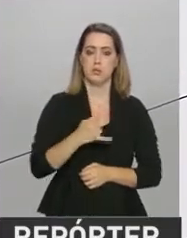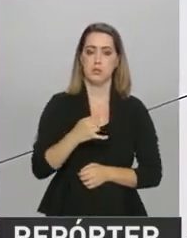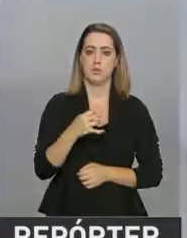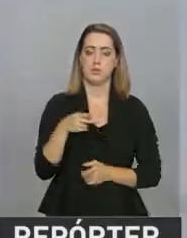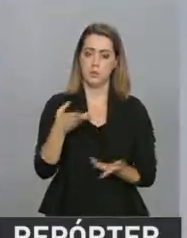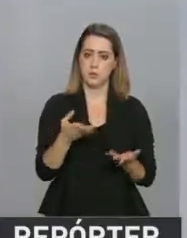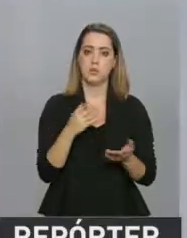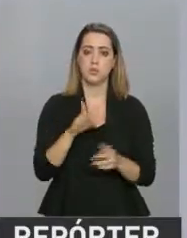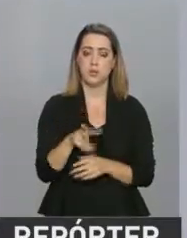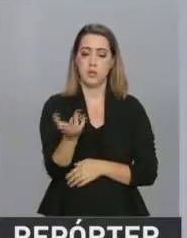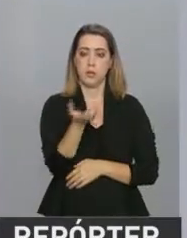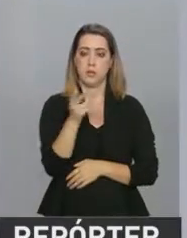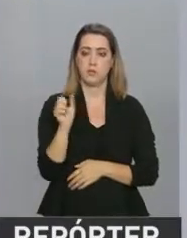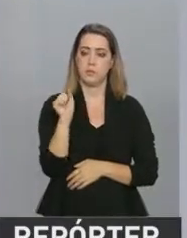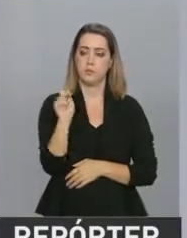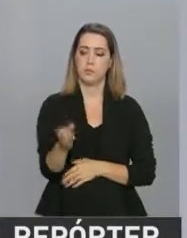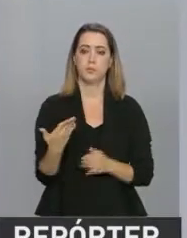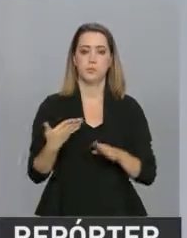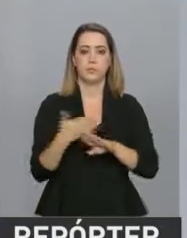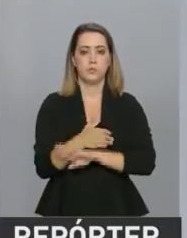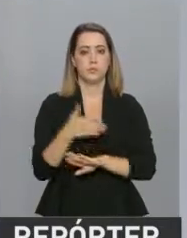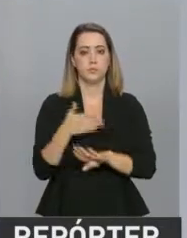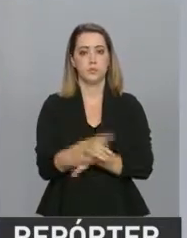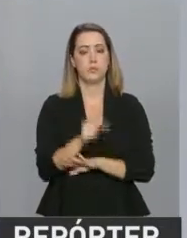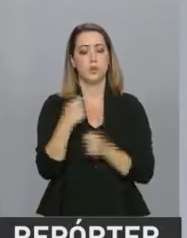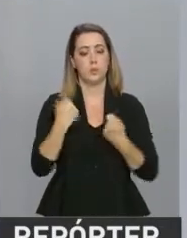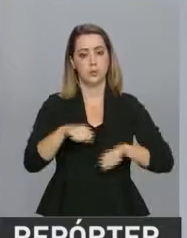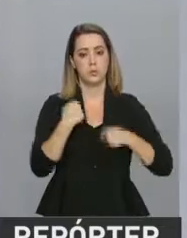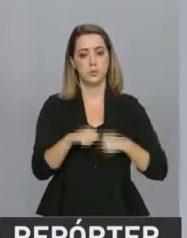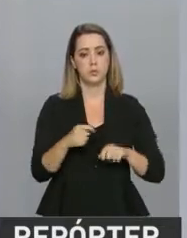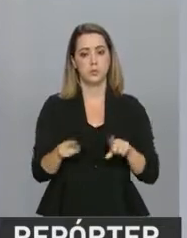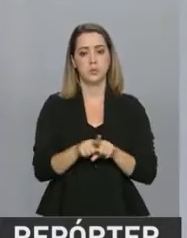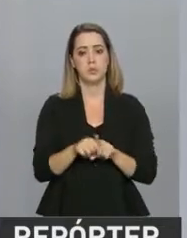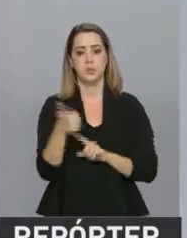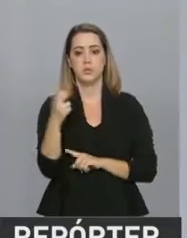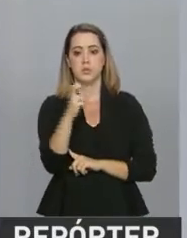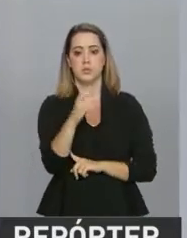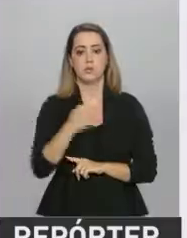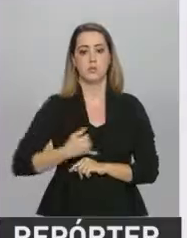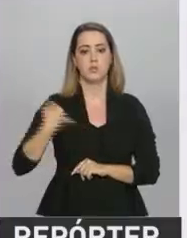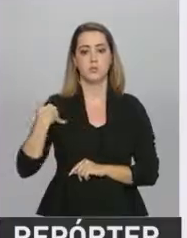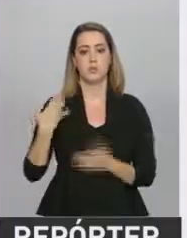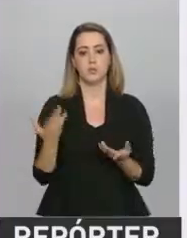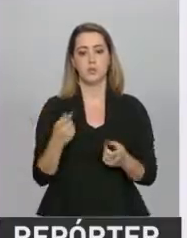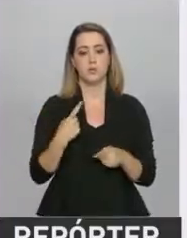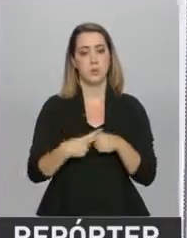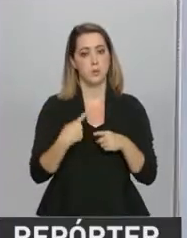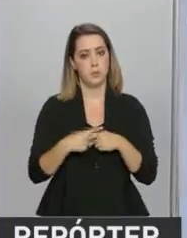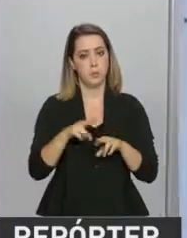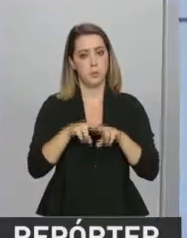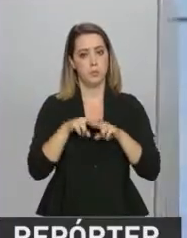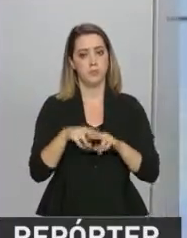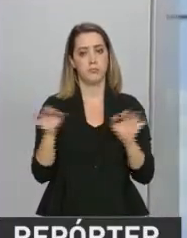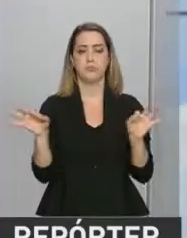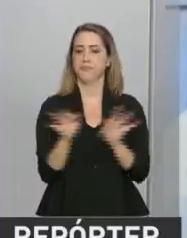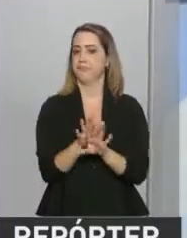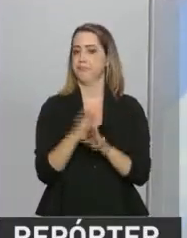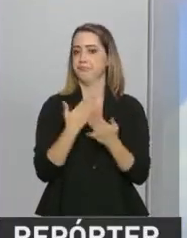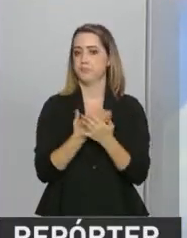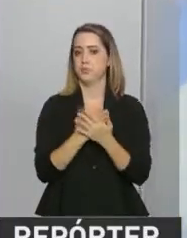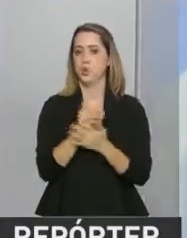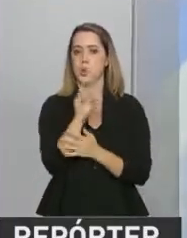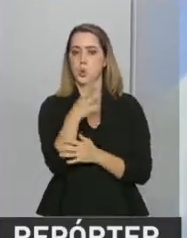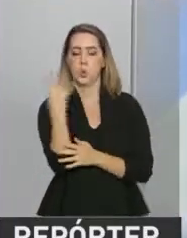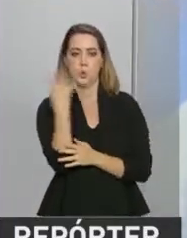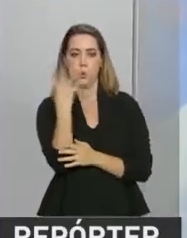aposentar entrou para o mercado de trabalho por necessidade aos 15 anos por isso parou de estudar só tem a